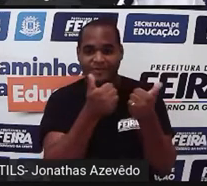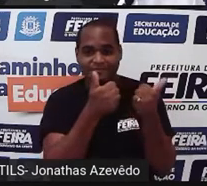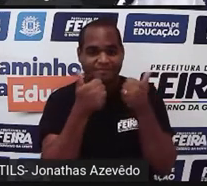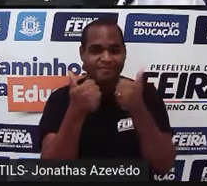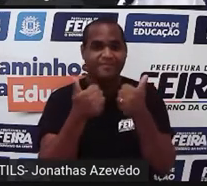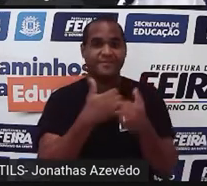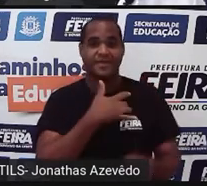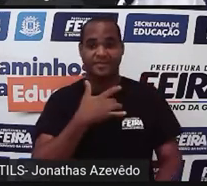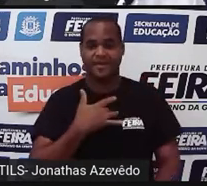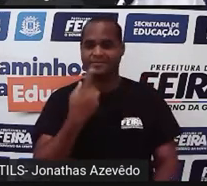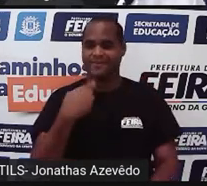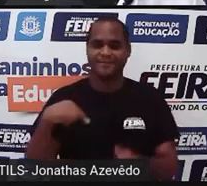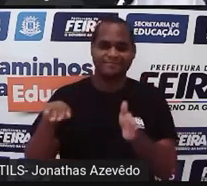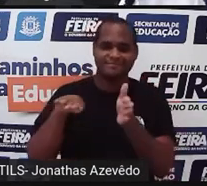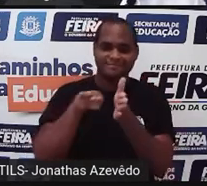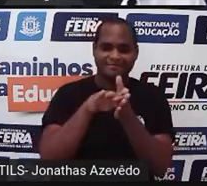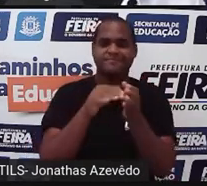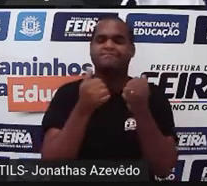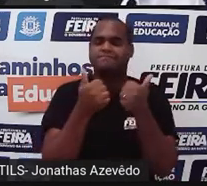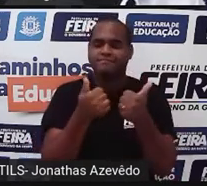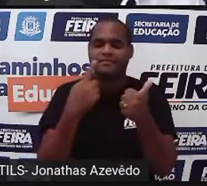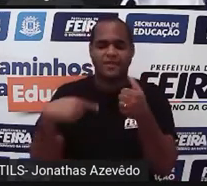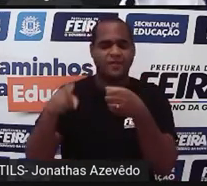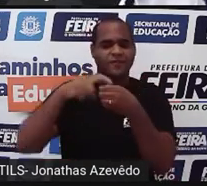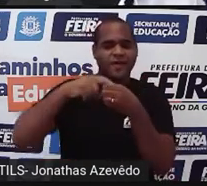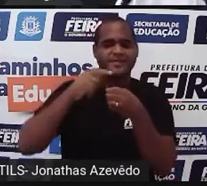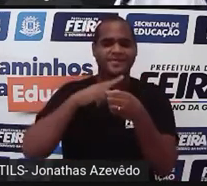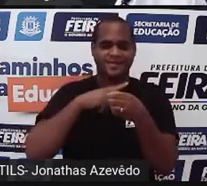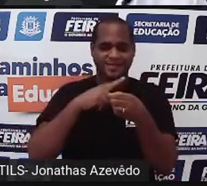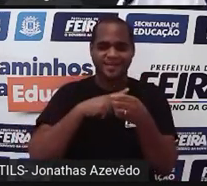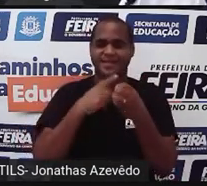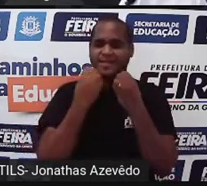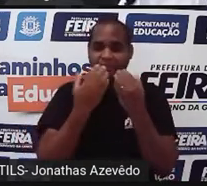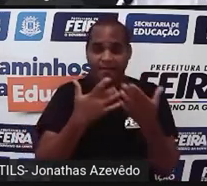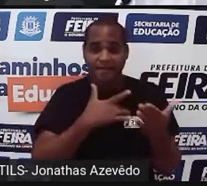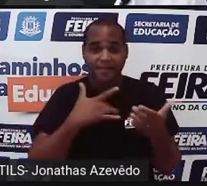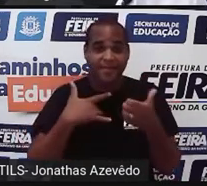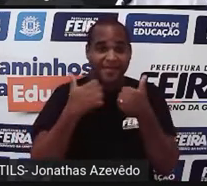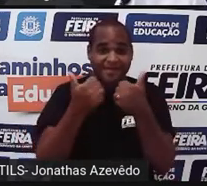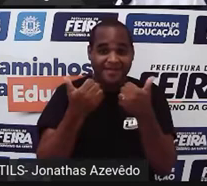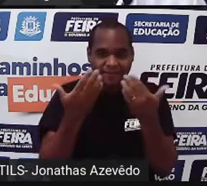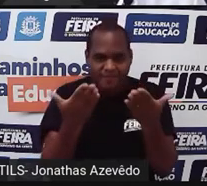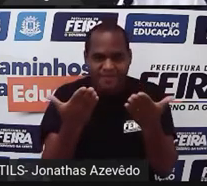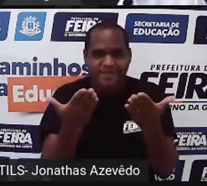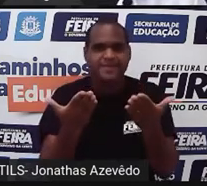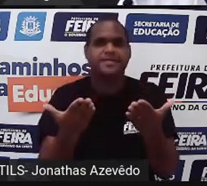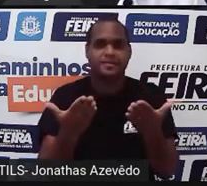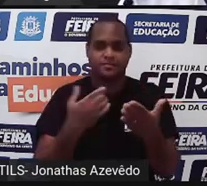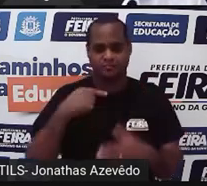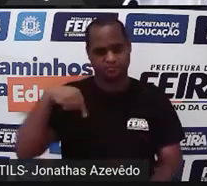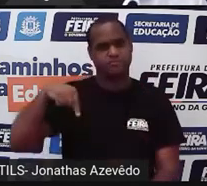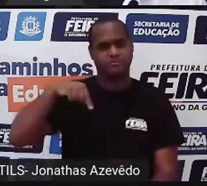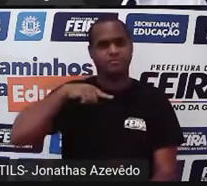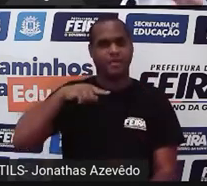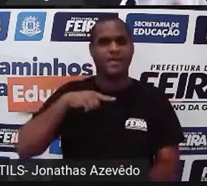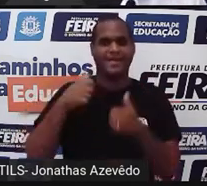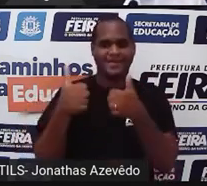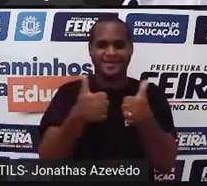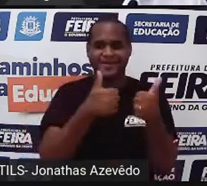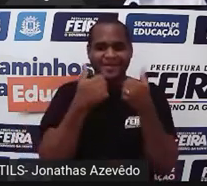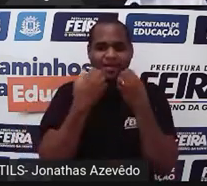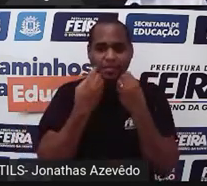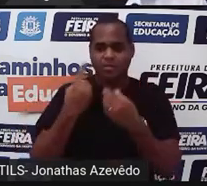Oi, oi! E aí, chegamos, estamos de volta. Tudo bem com você aí do outro lado? Tudo bem comigo aqui? Tudo